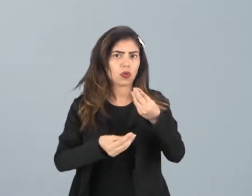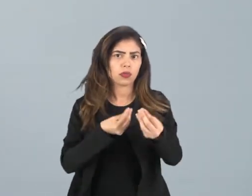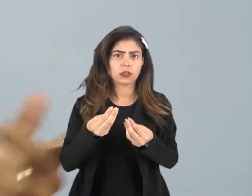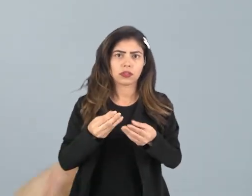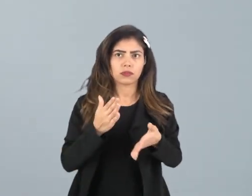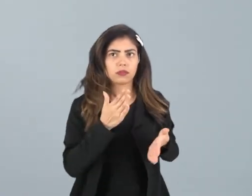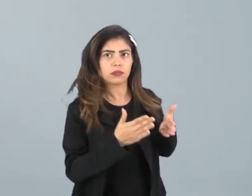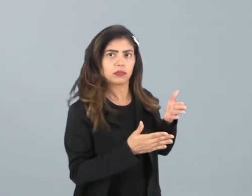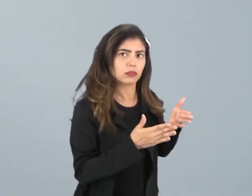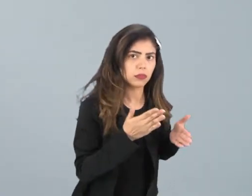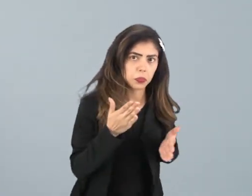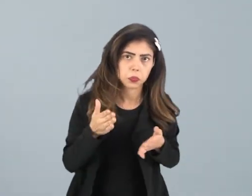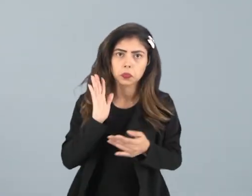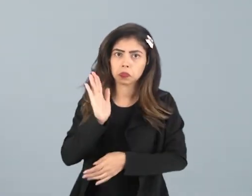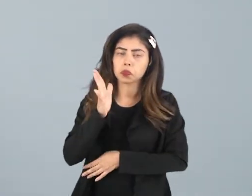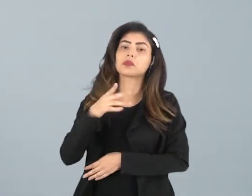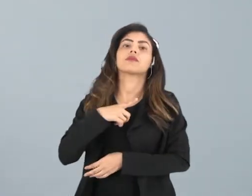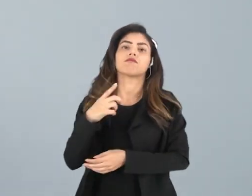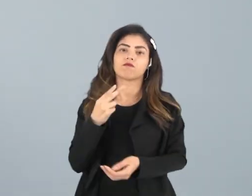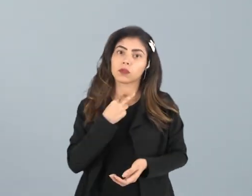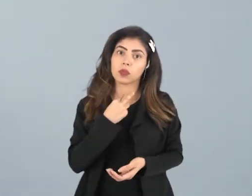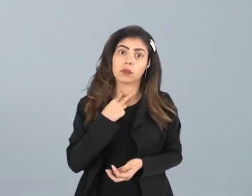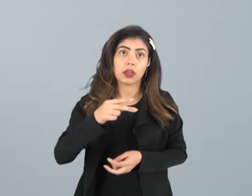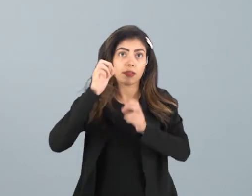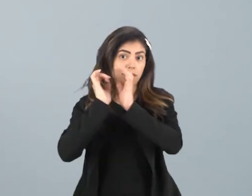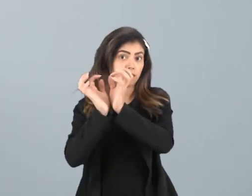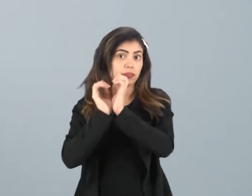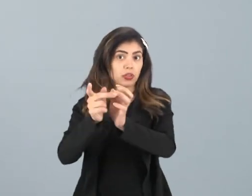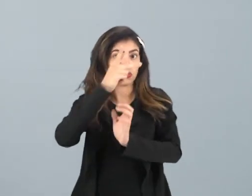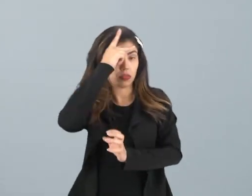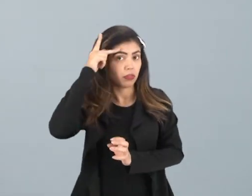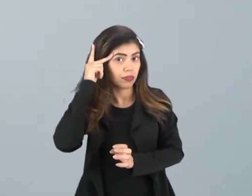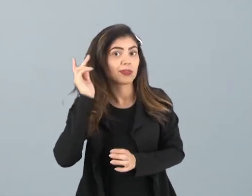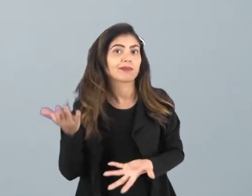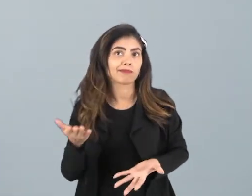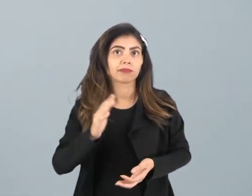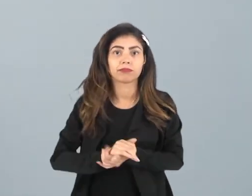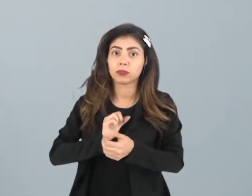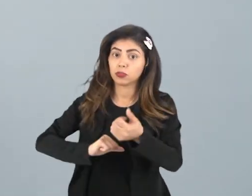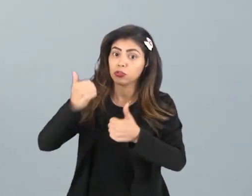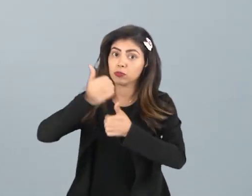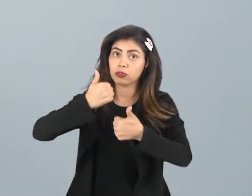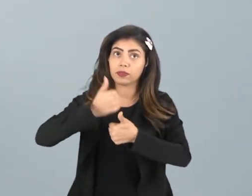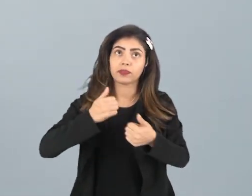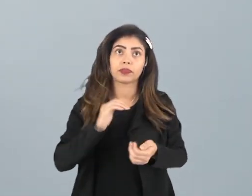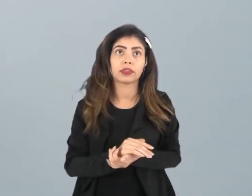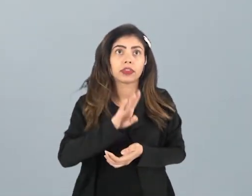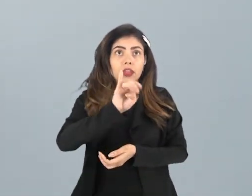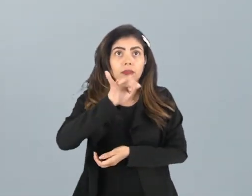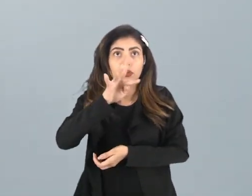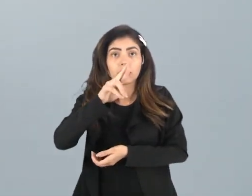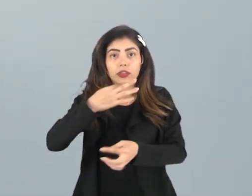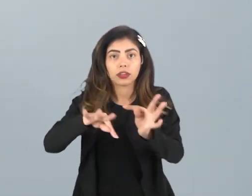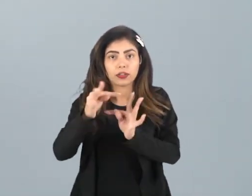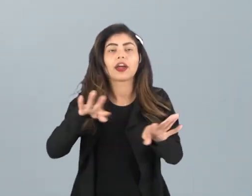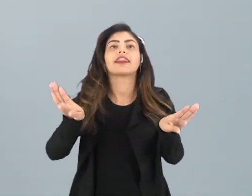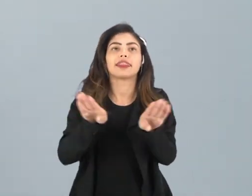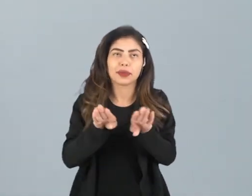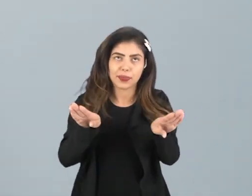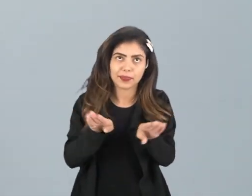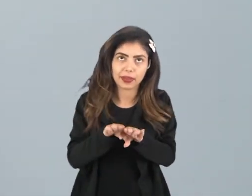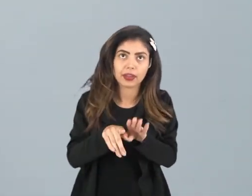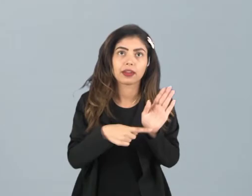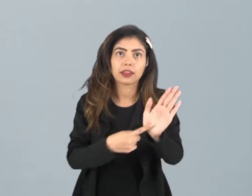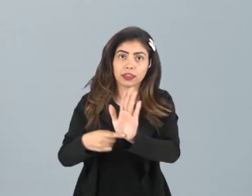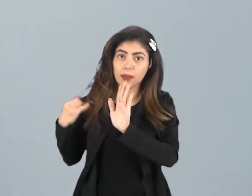máquinas começassem a ocupar a inteligência dos seres humanos. E aí, a biotecnologia também ocupa um